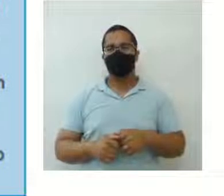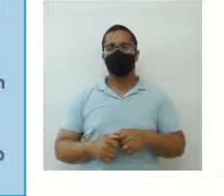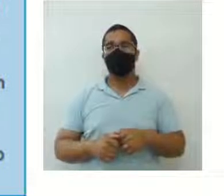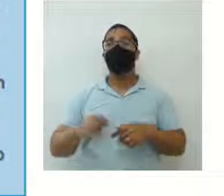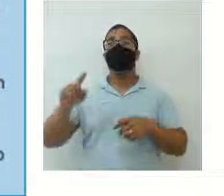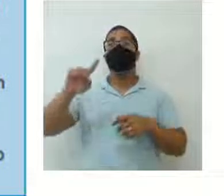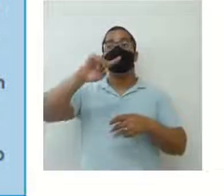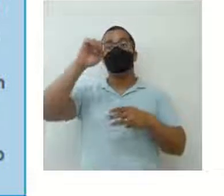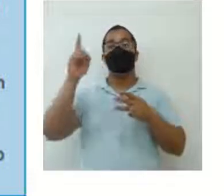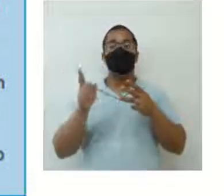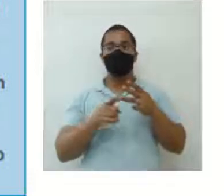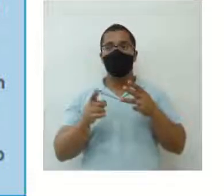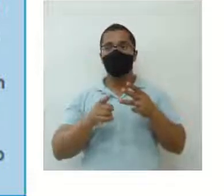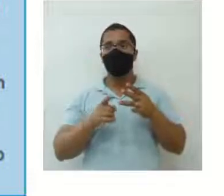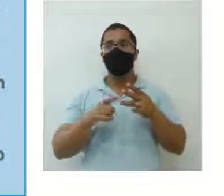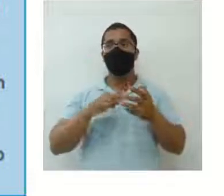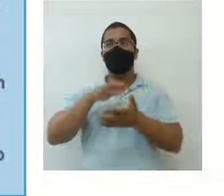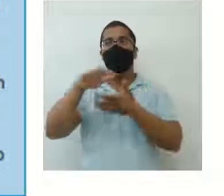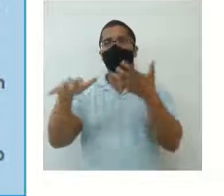Magi, 1905,